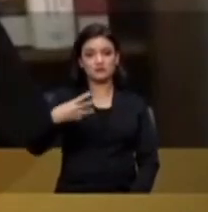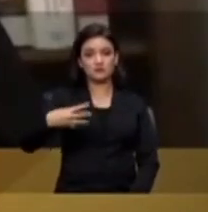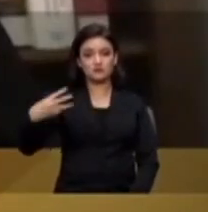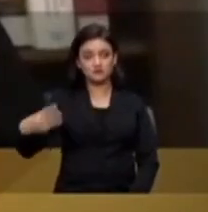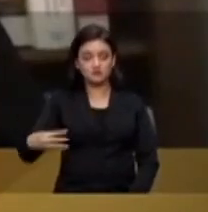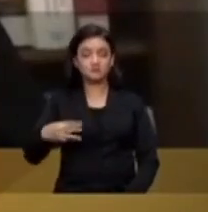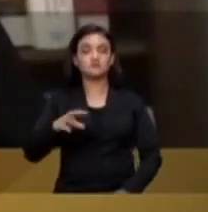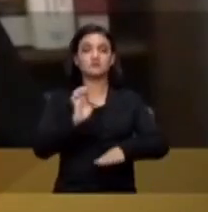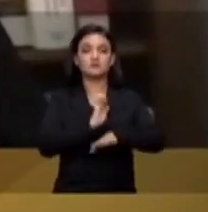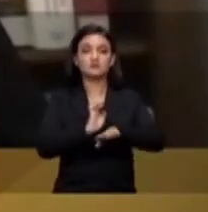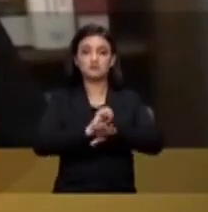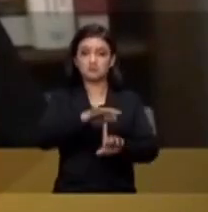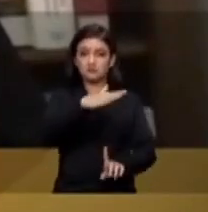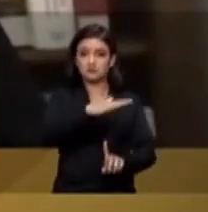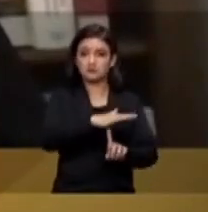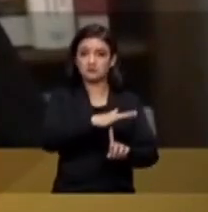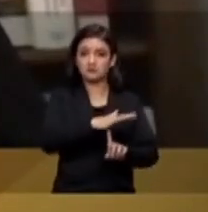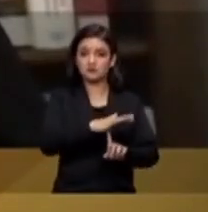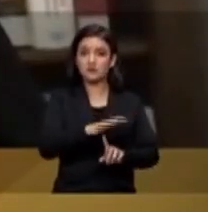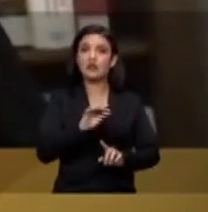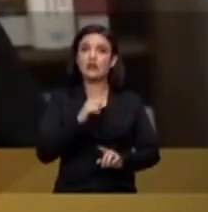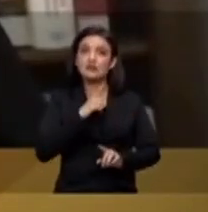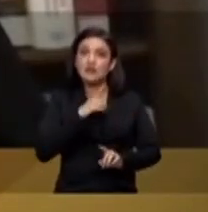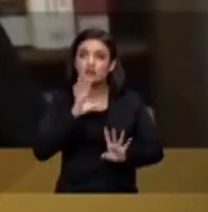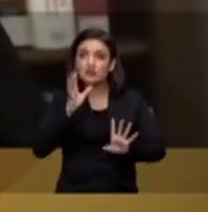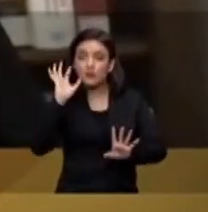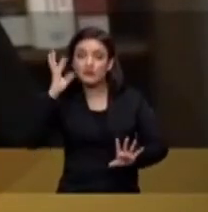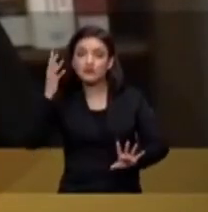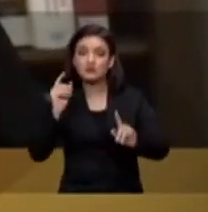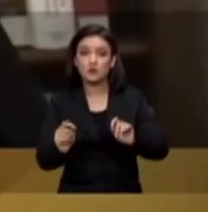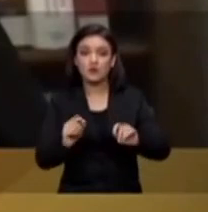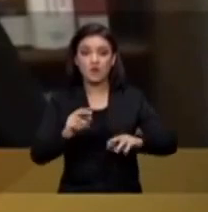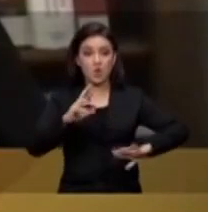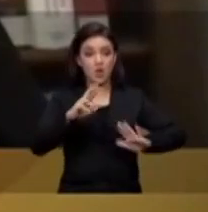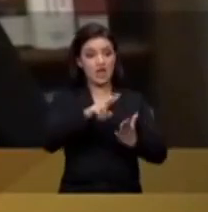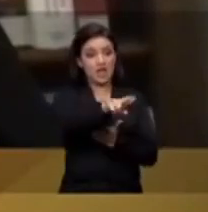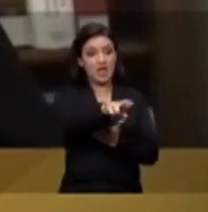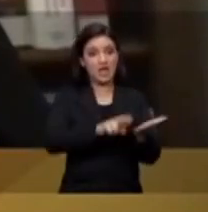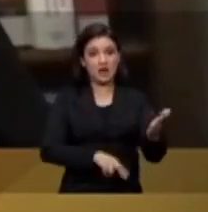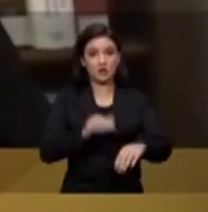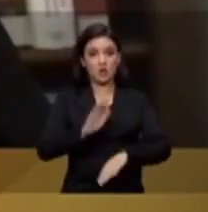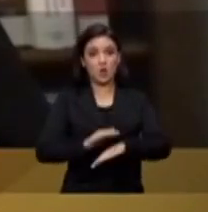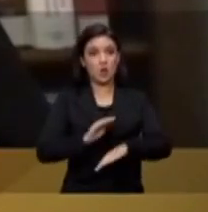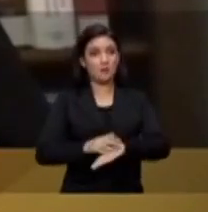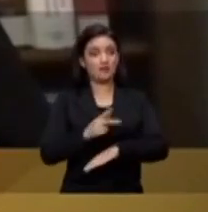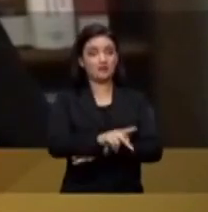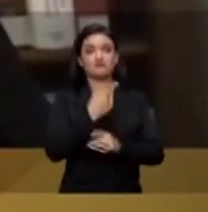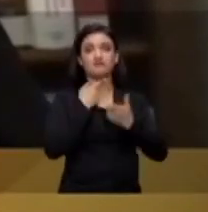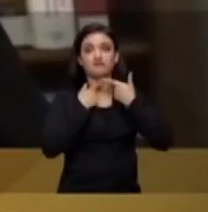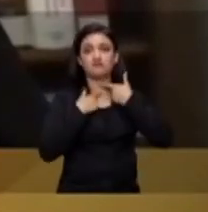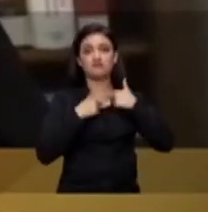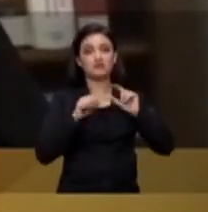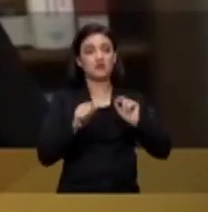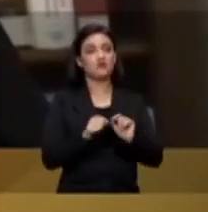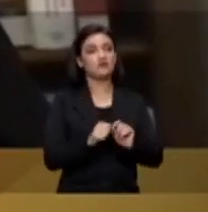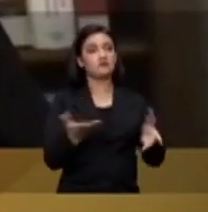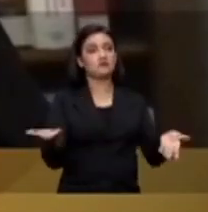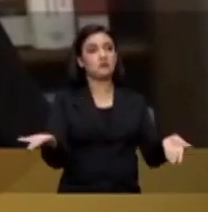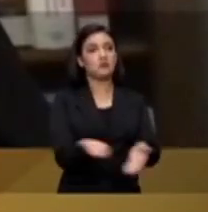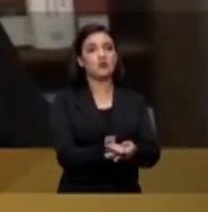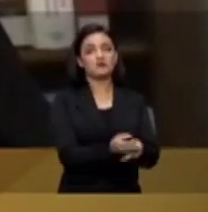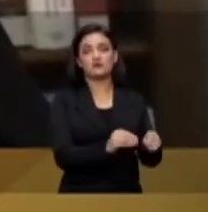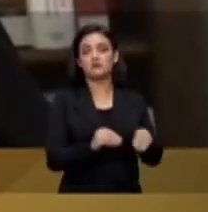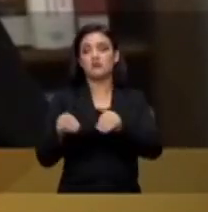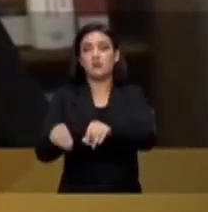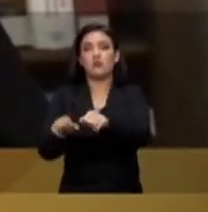143.333 do Paraná, no qual se fixou o entendimento de que compete ao relator, de maneira discricionária, a remessa de feitos ao Tribunal Pleno